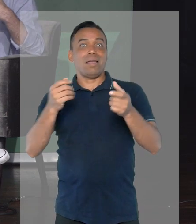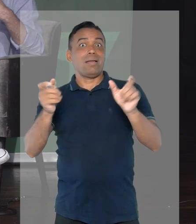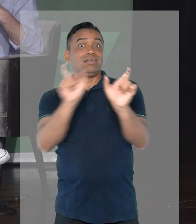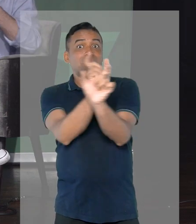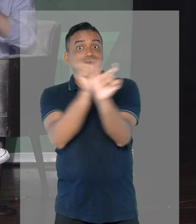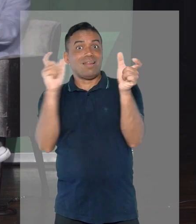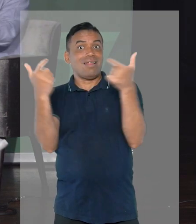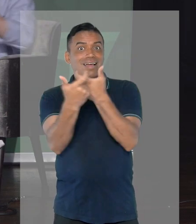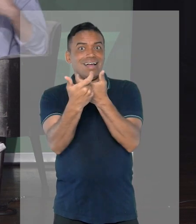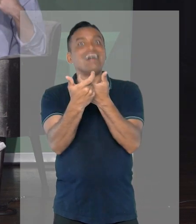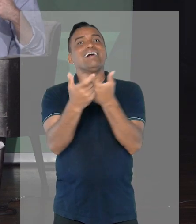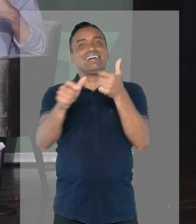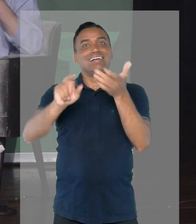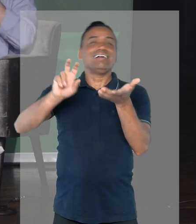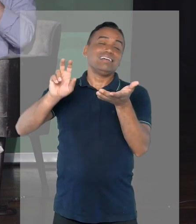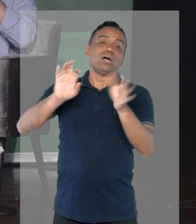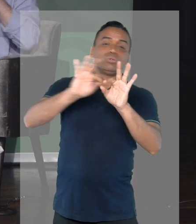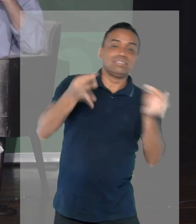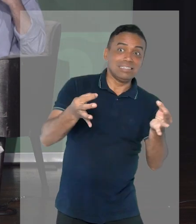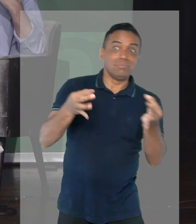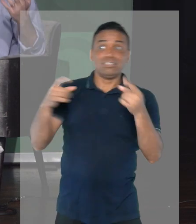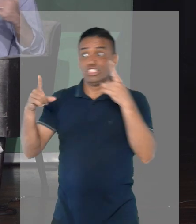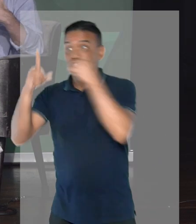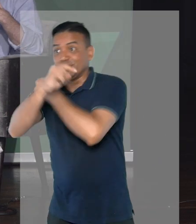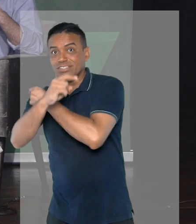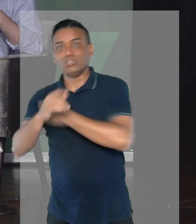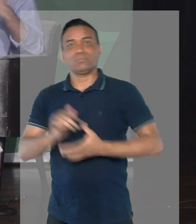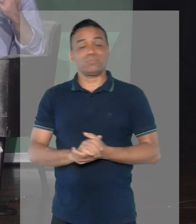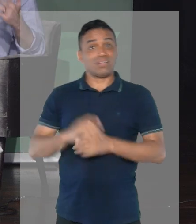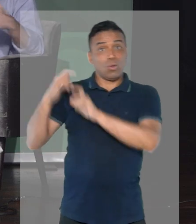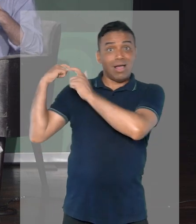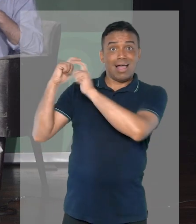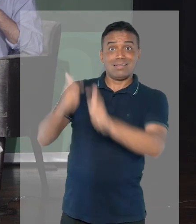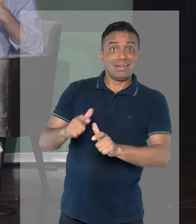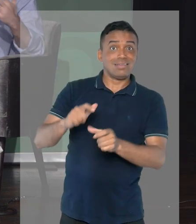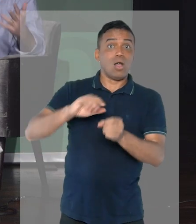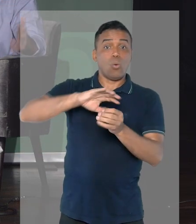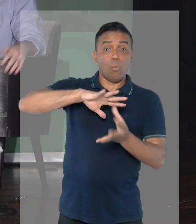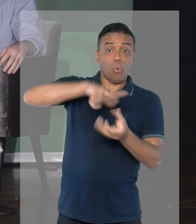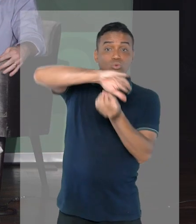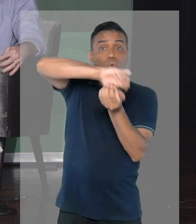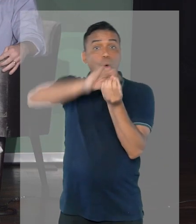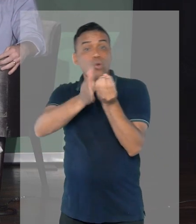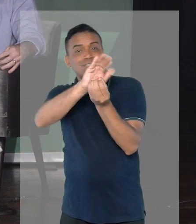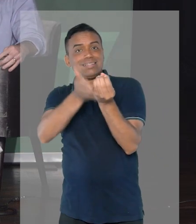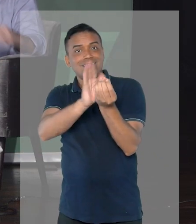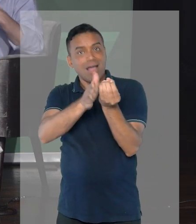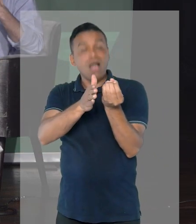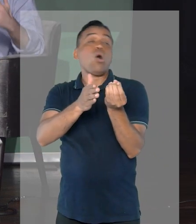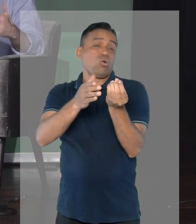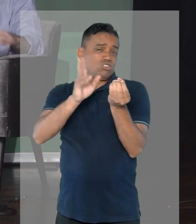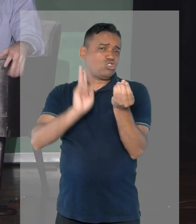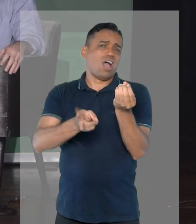ser ao mesmo tempo simples e complexo. A tradição ocidental vem fazendo isso há muito tempo. Né? A gente pode falar que o